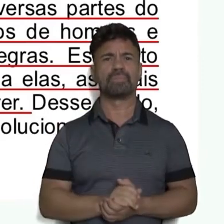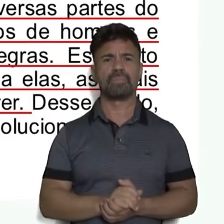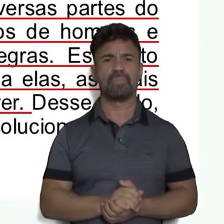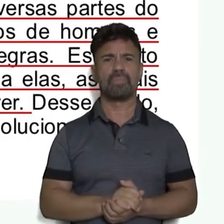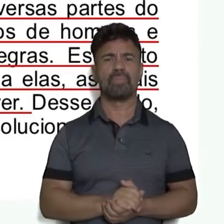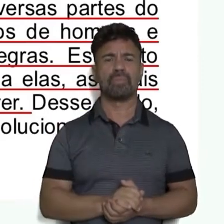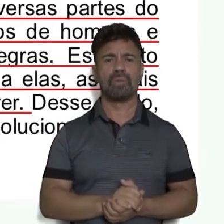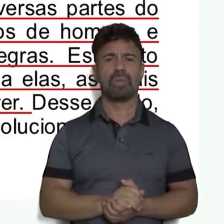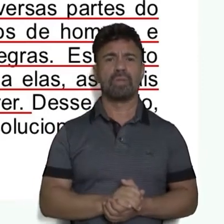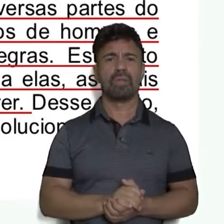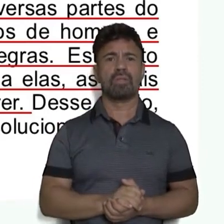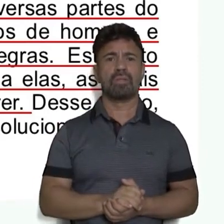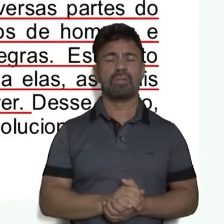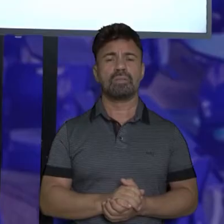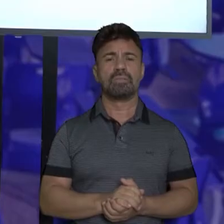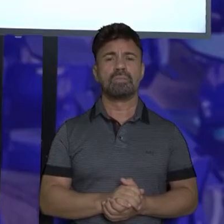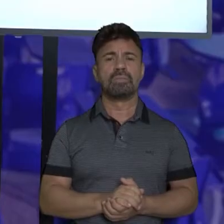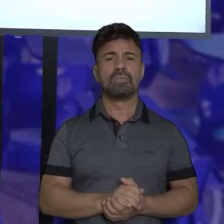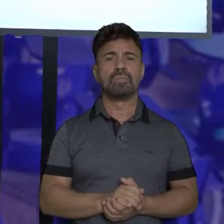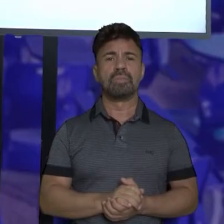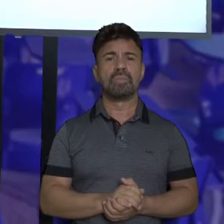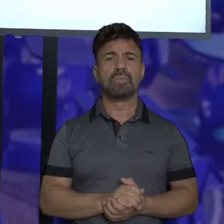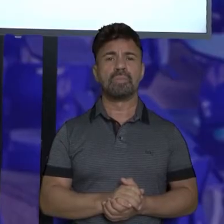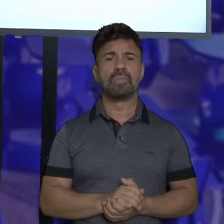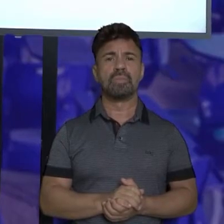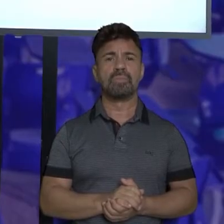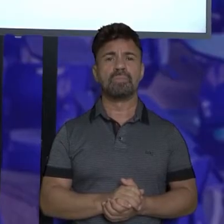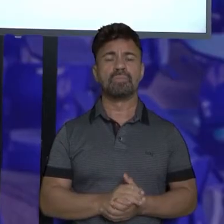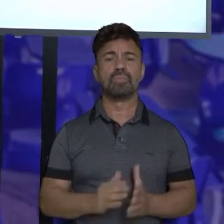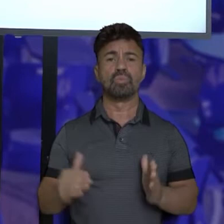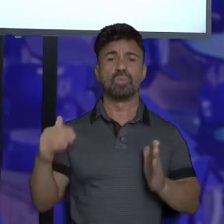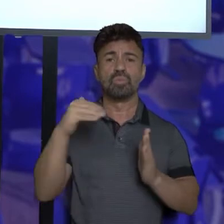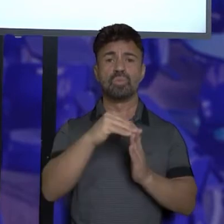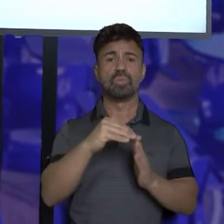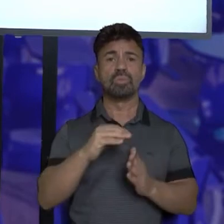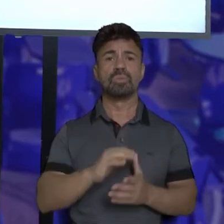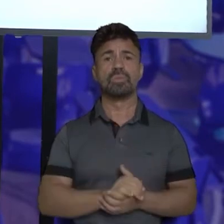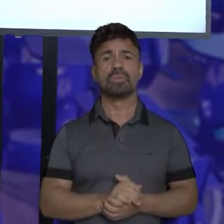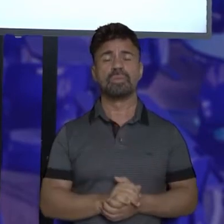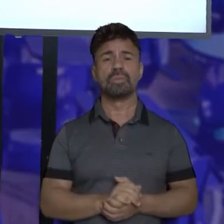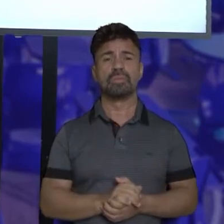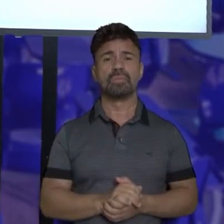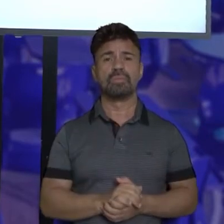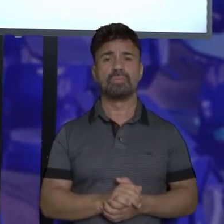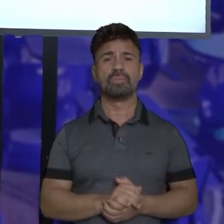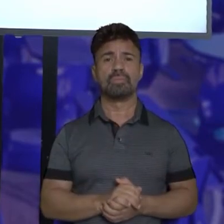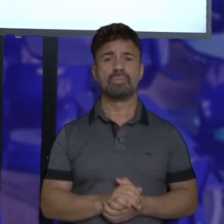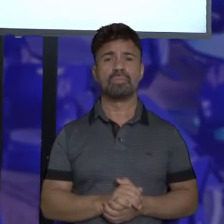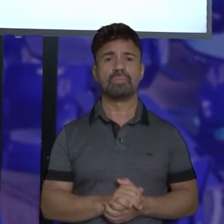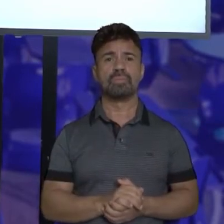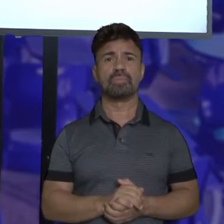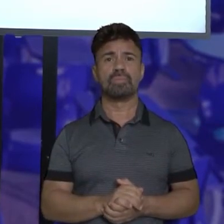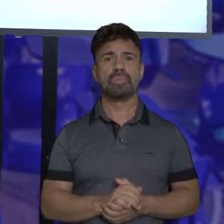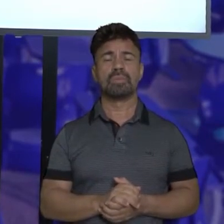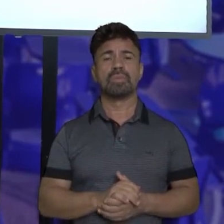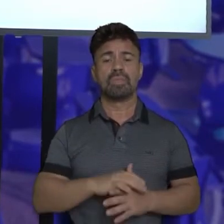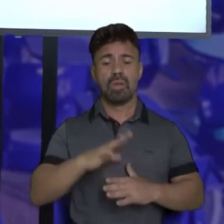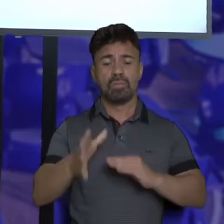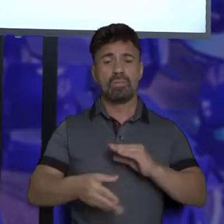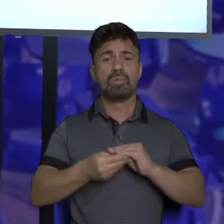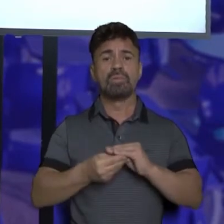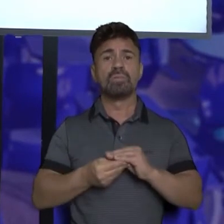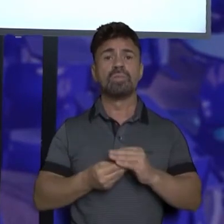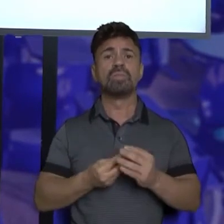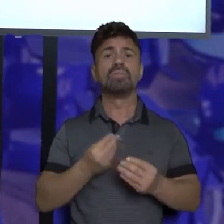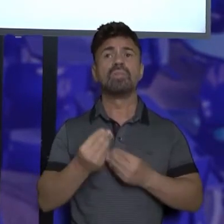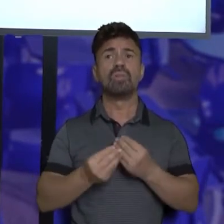forma, mais um argumento. Por último, ela conclui o texto. Como é que ela conclui esse texto?